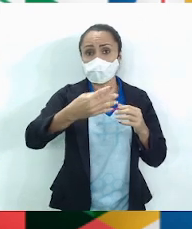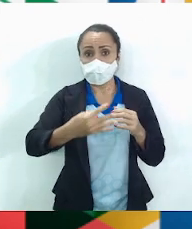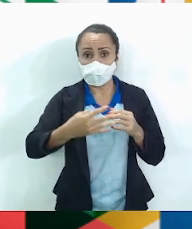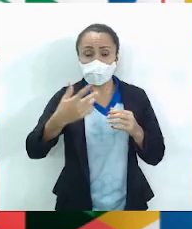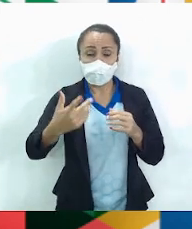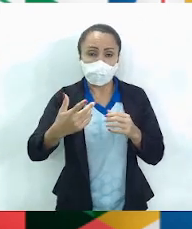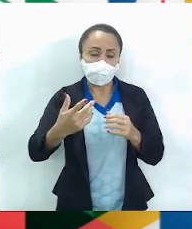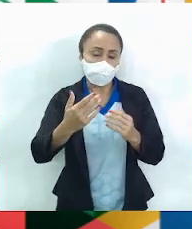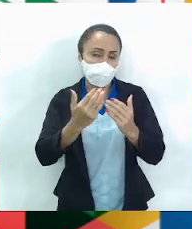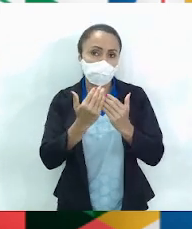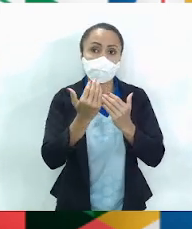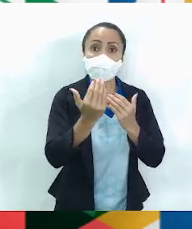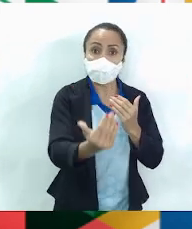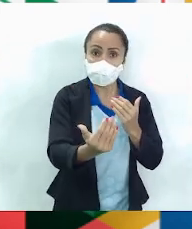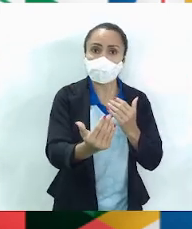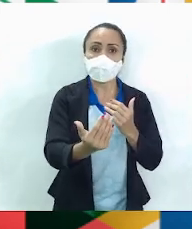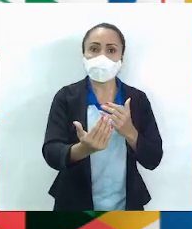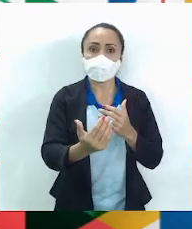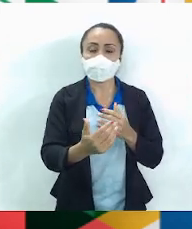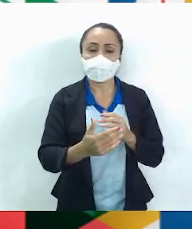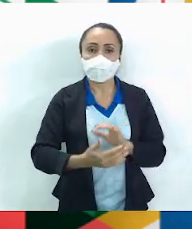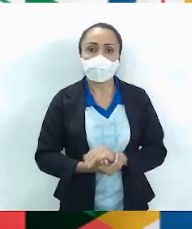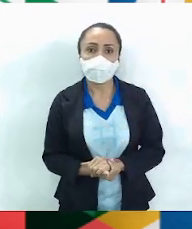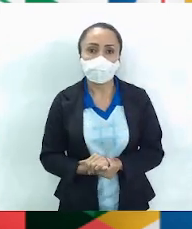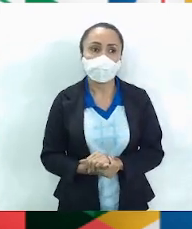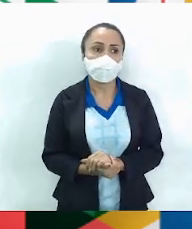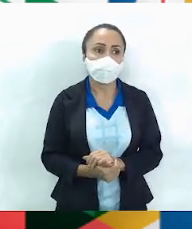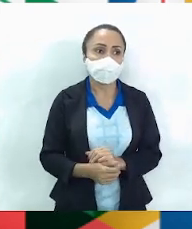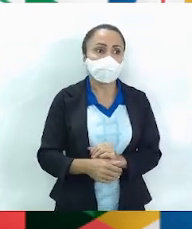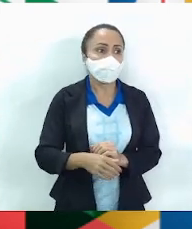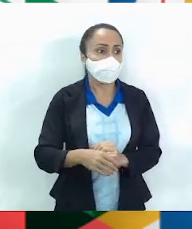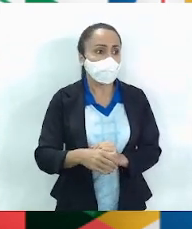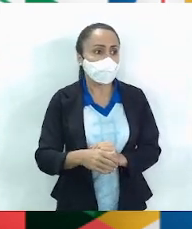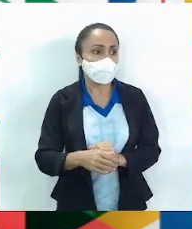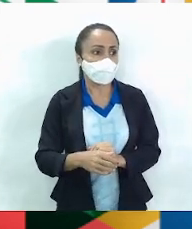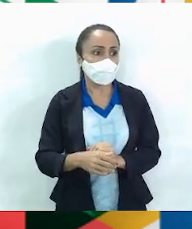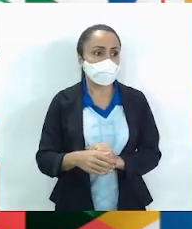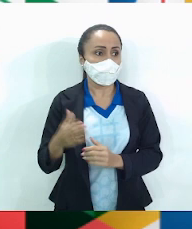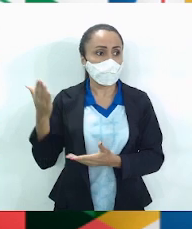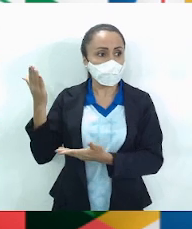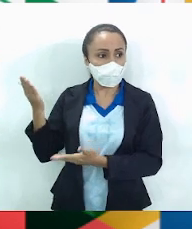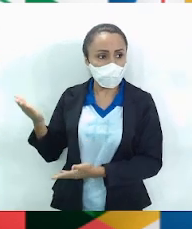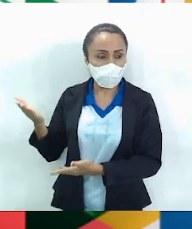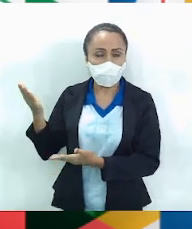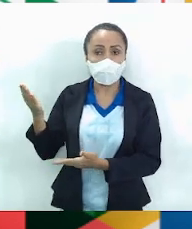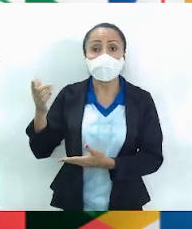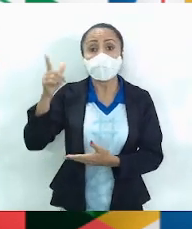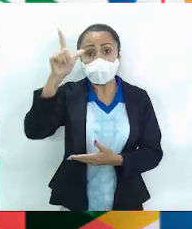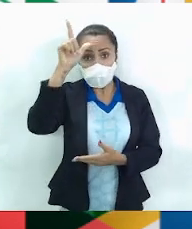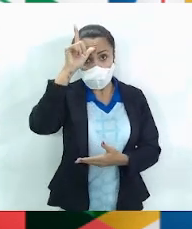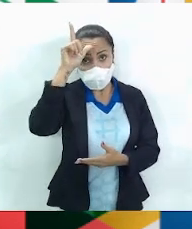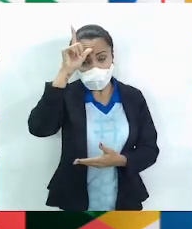como frente o Abdul Bakr al-Baghdadi, que é o líder, né,